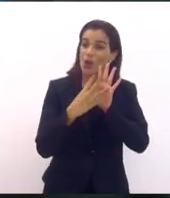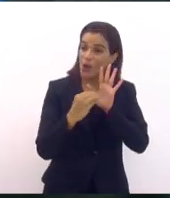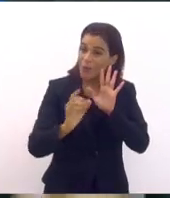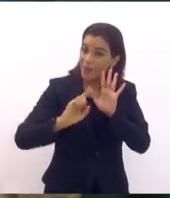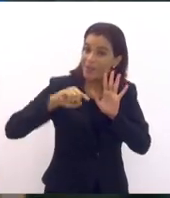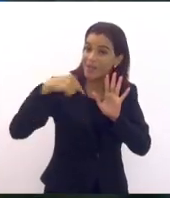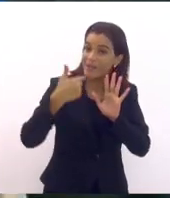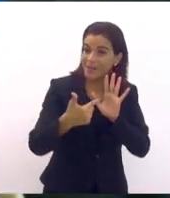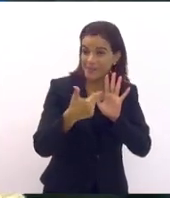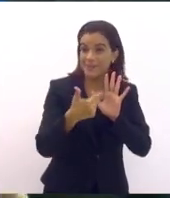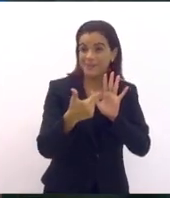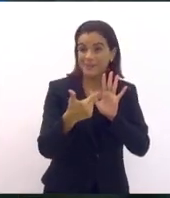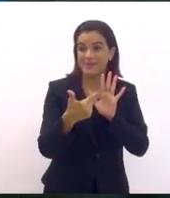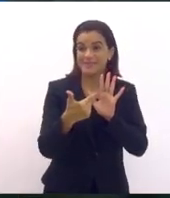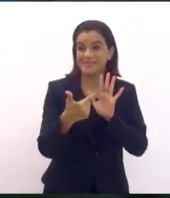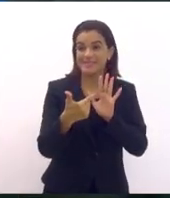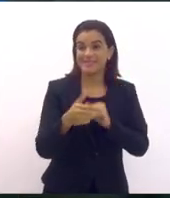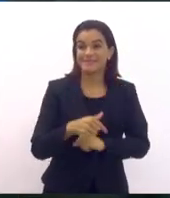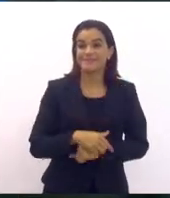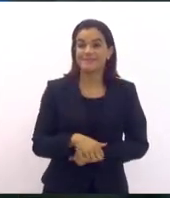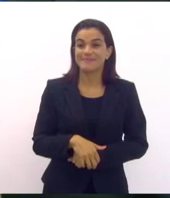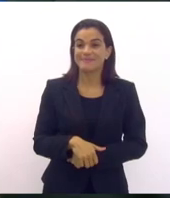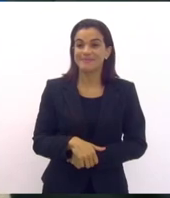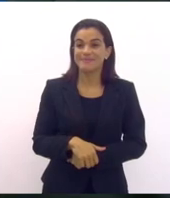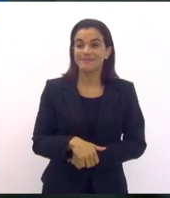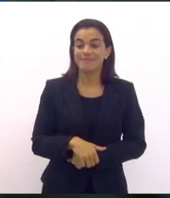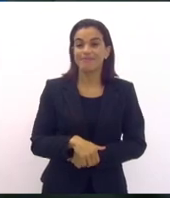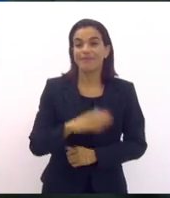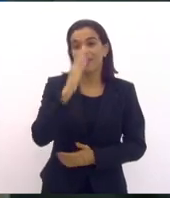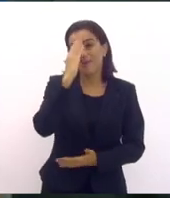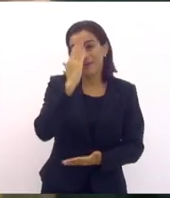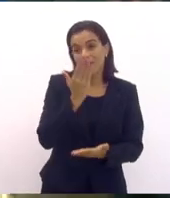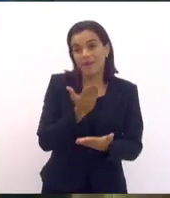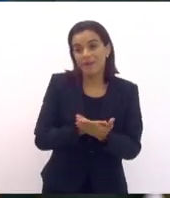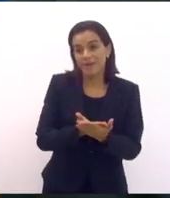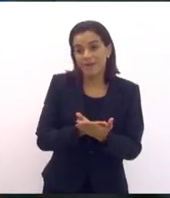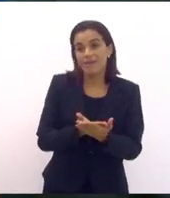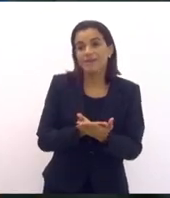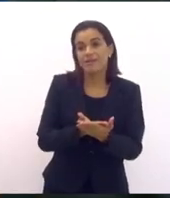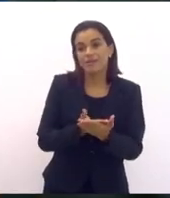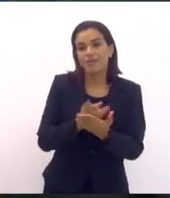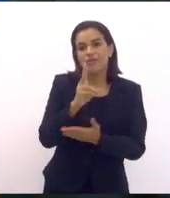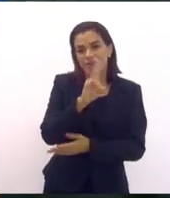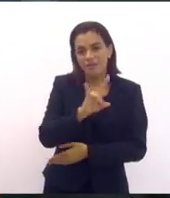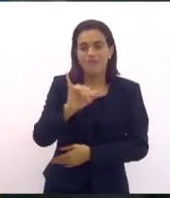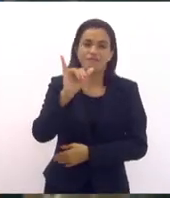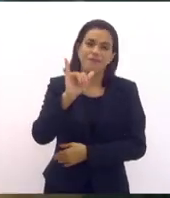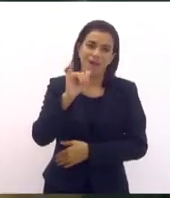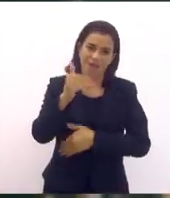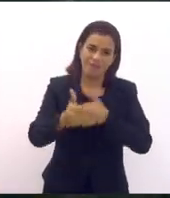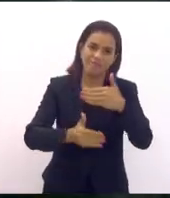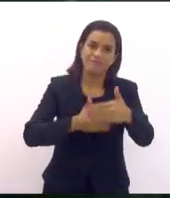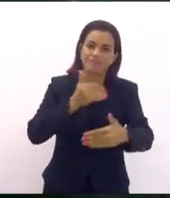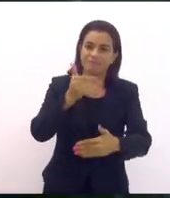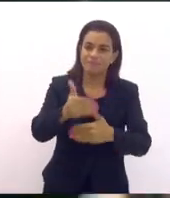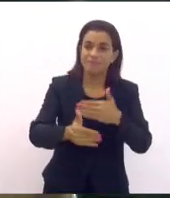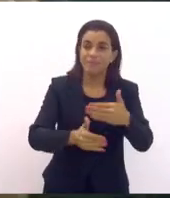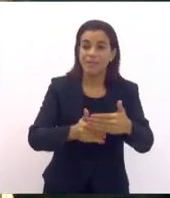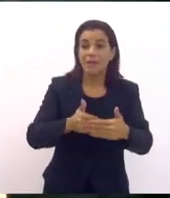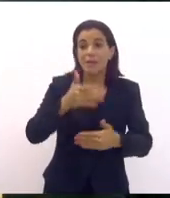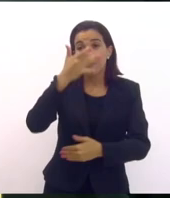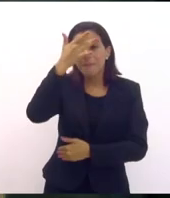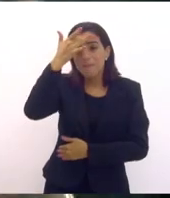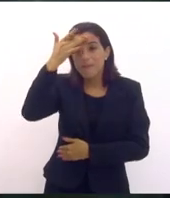depois e eu acredito que isso vai acontecer são